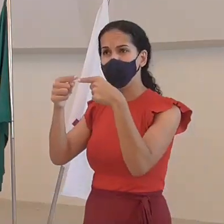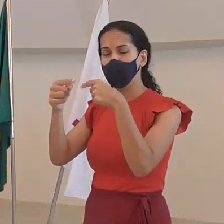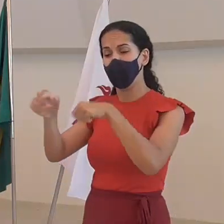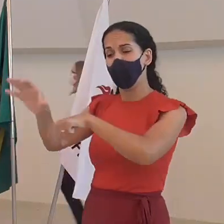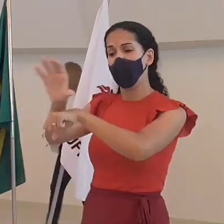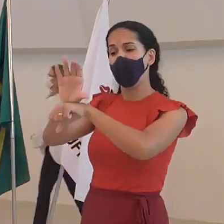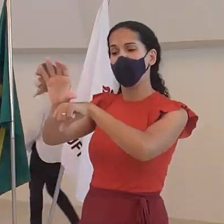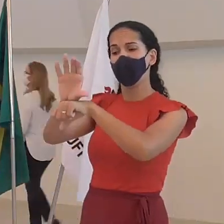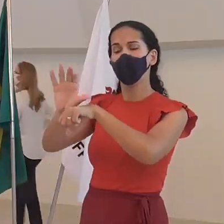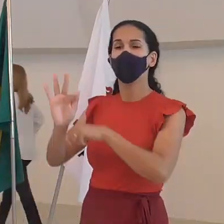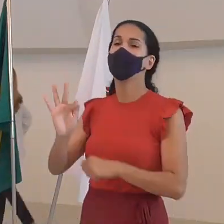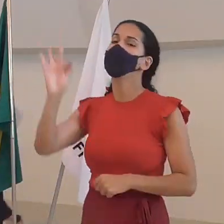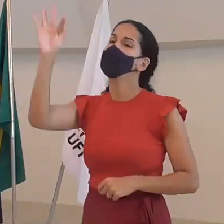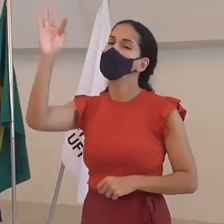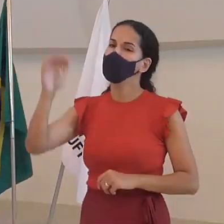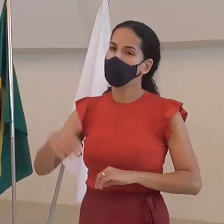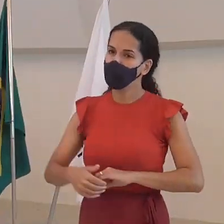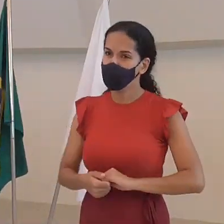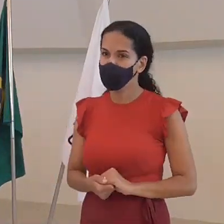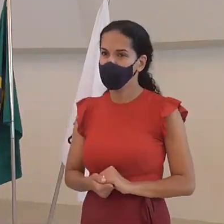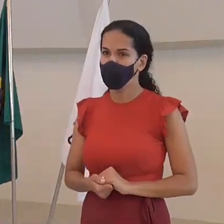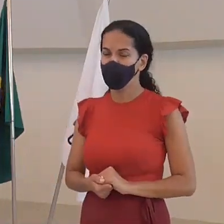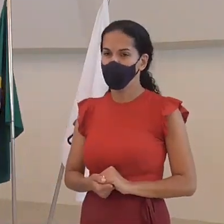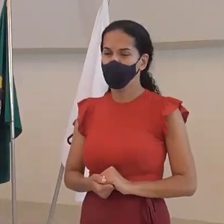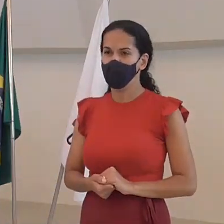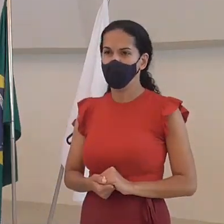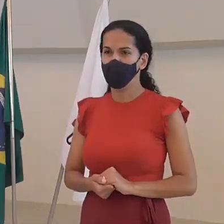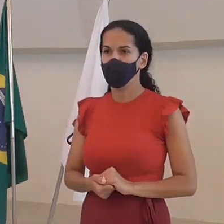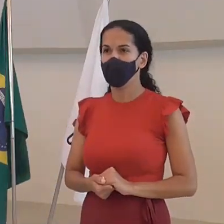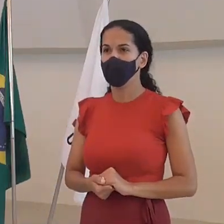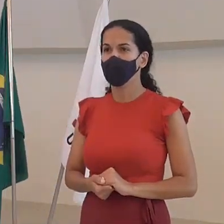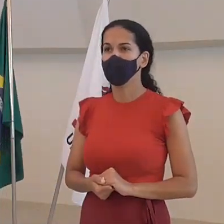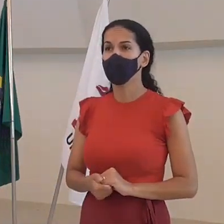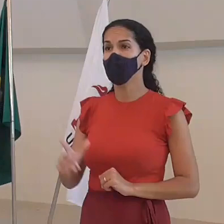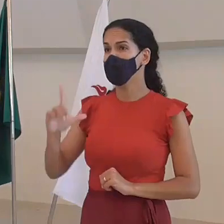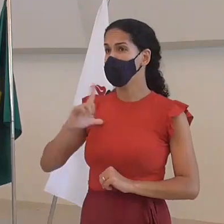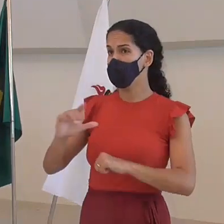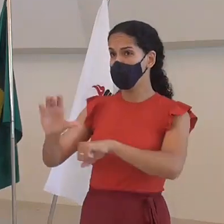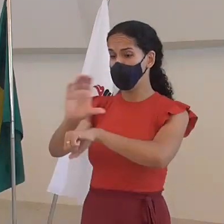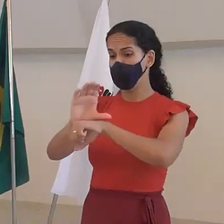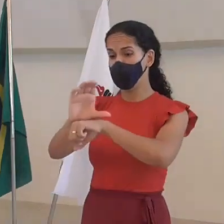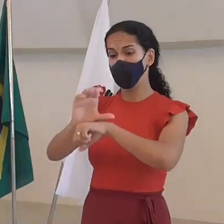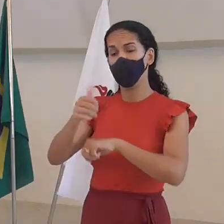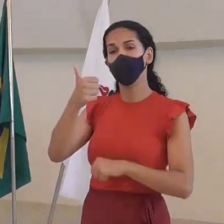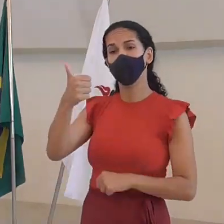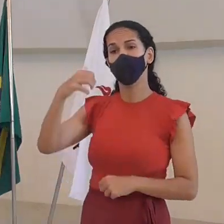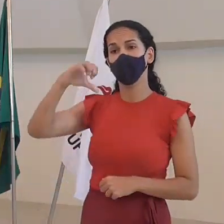a Constituição Federal. Sob o manto da Constituição Federal de